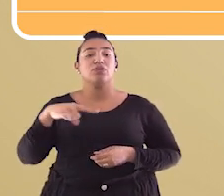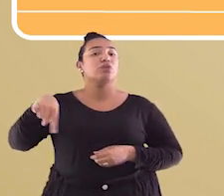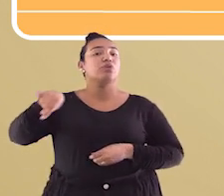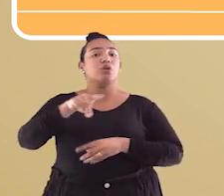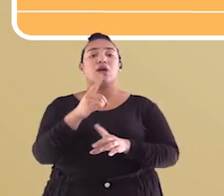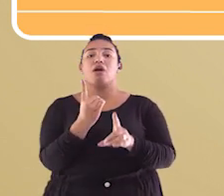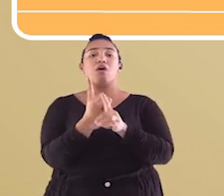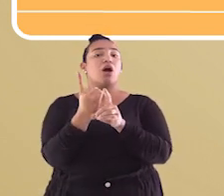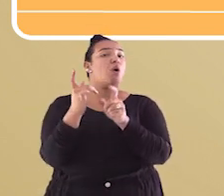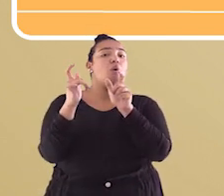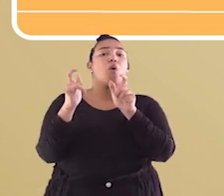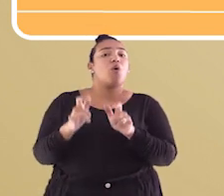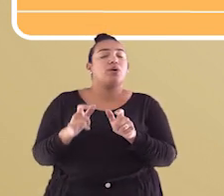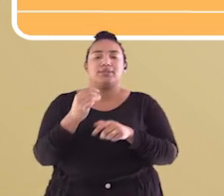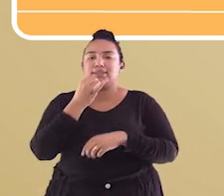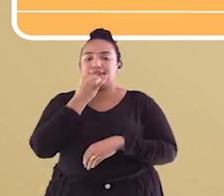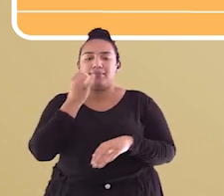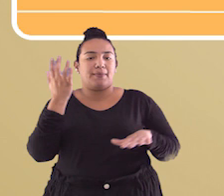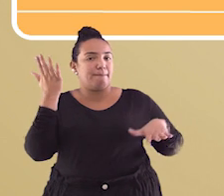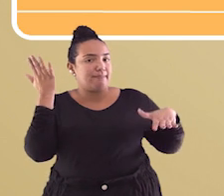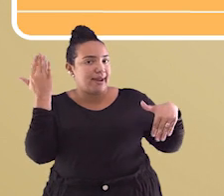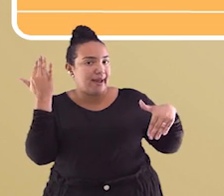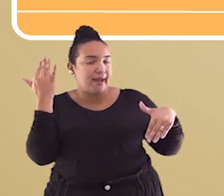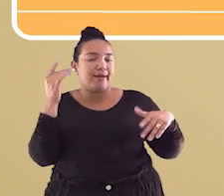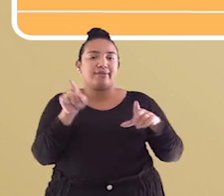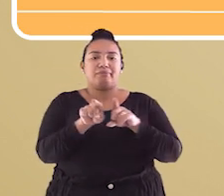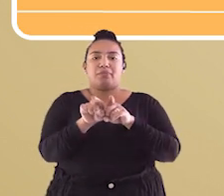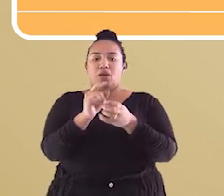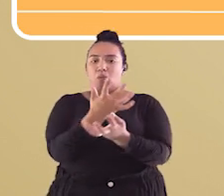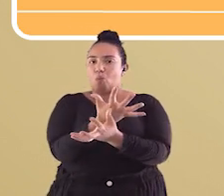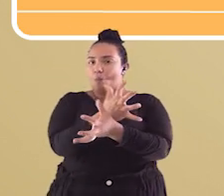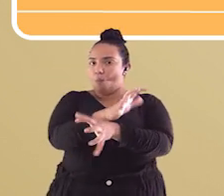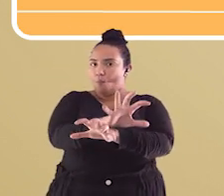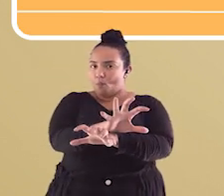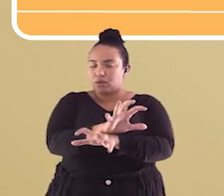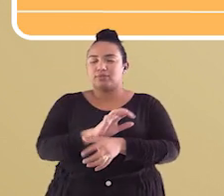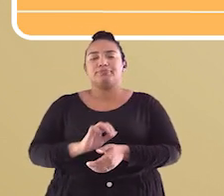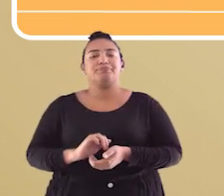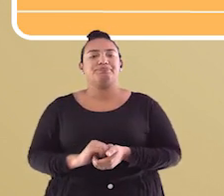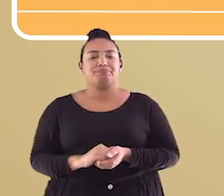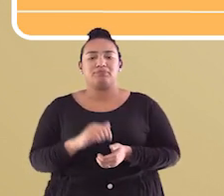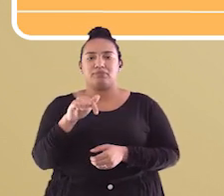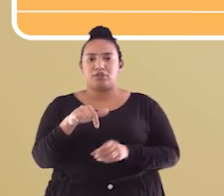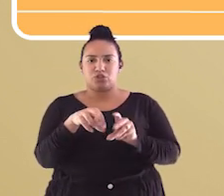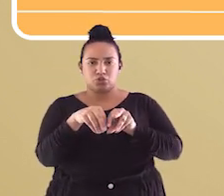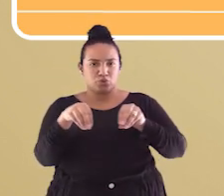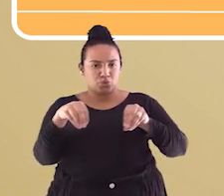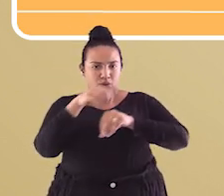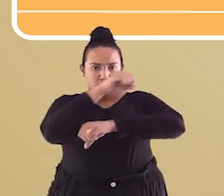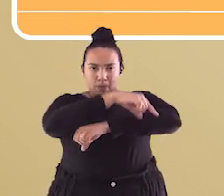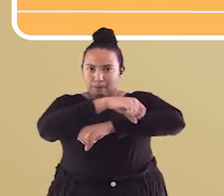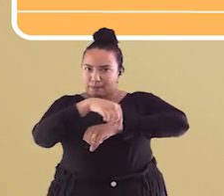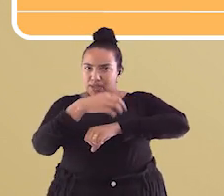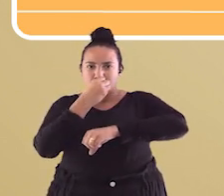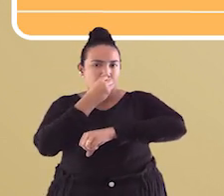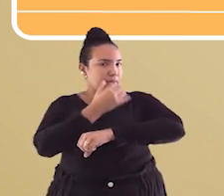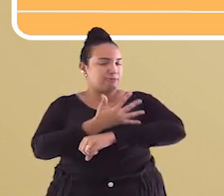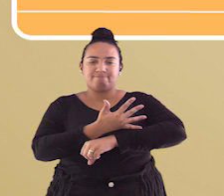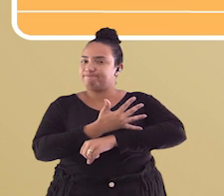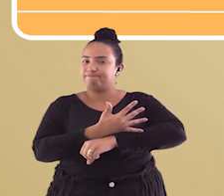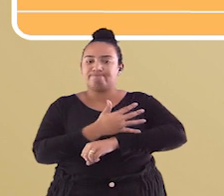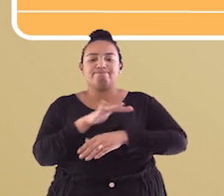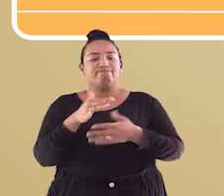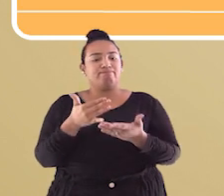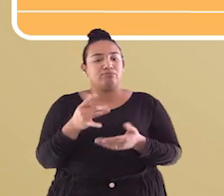encontrar esse tipo de solos em praias e em desertos. Não é um solo muito bom para plantar, não.